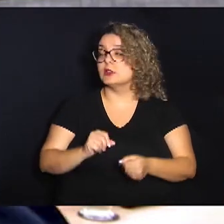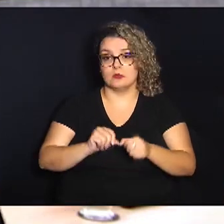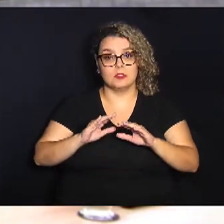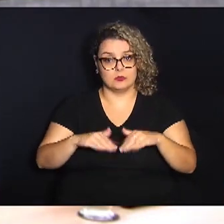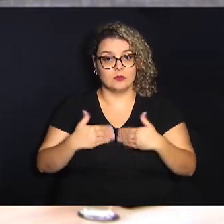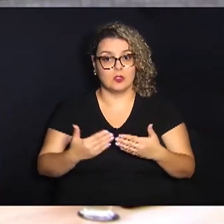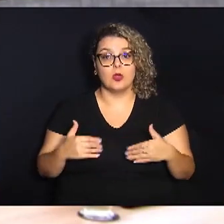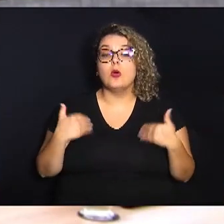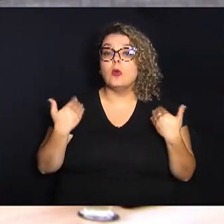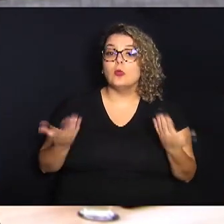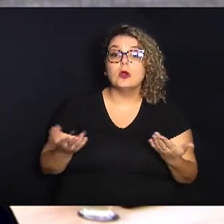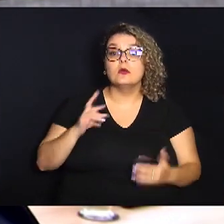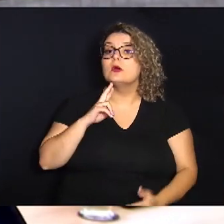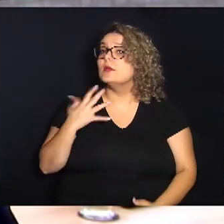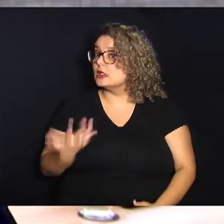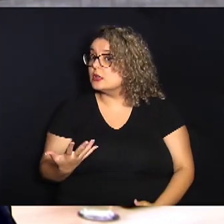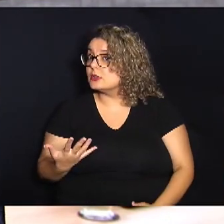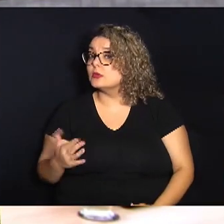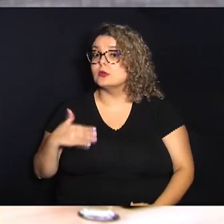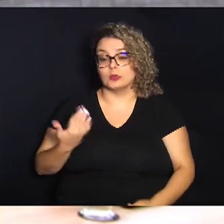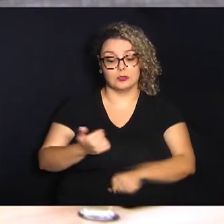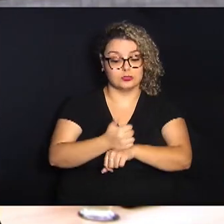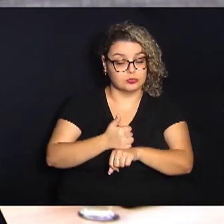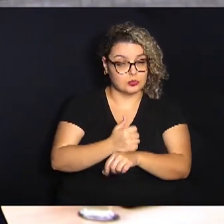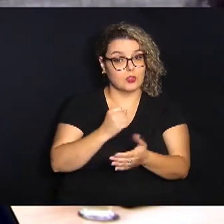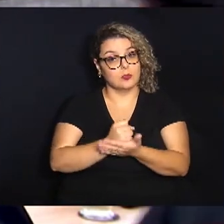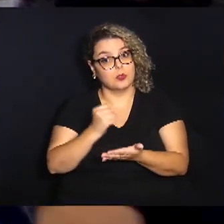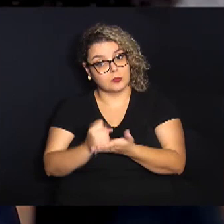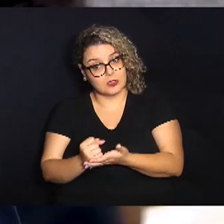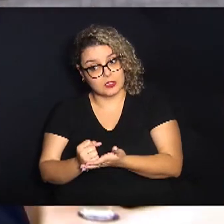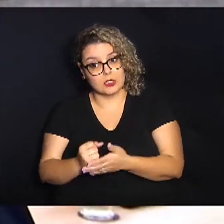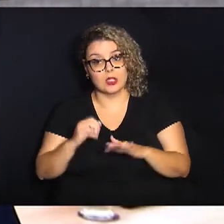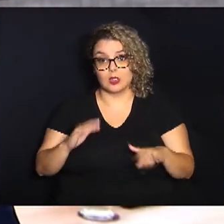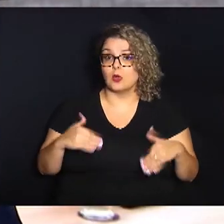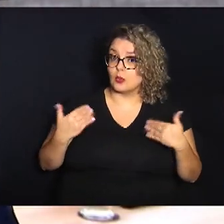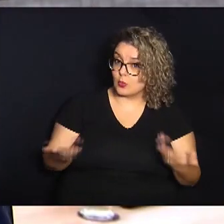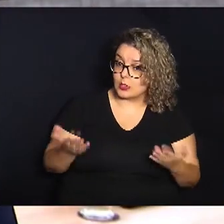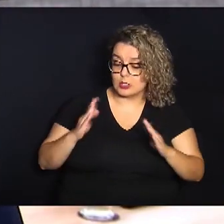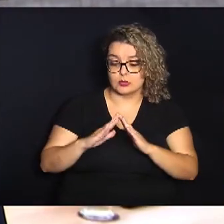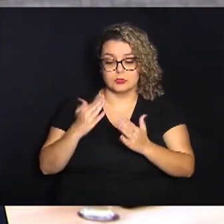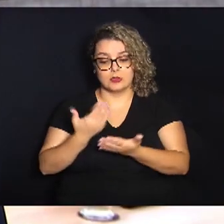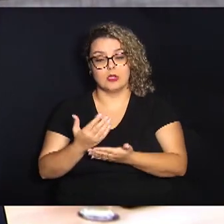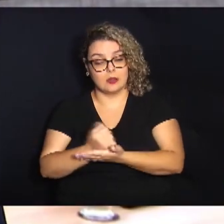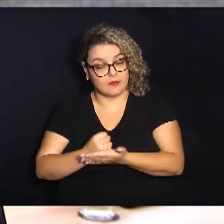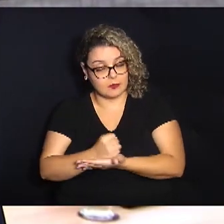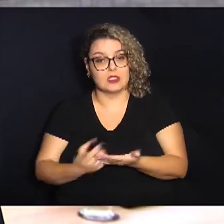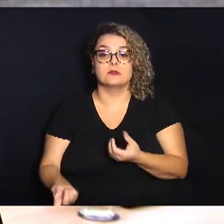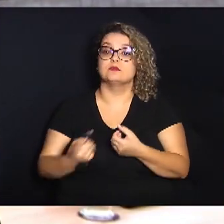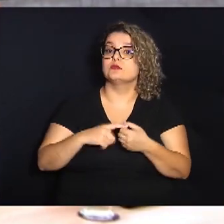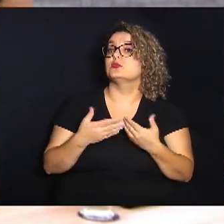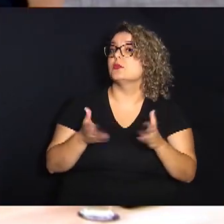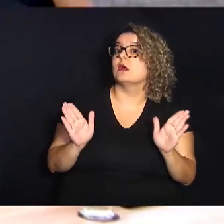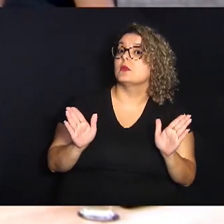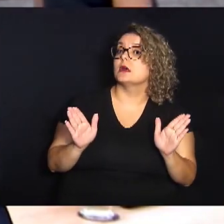prefeitura quando isso será resolvido, quando esses profissionais serão contratados, quando a farmácia vai voltar a funcionar, porque é um